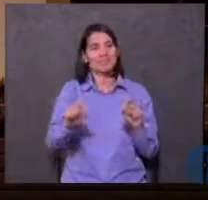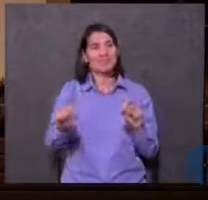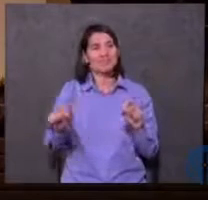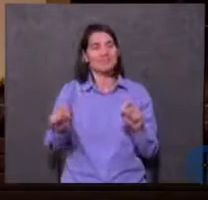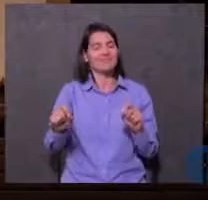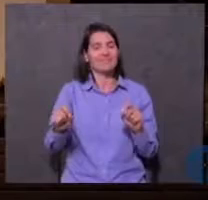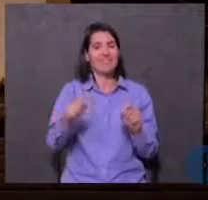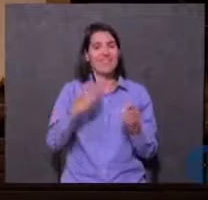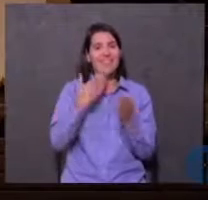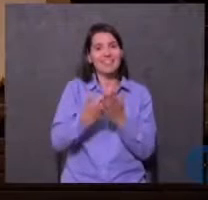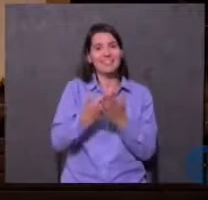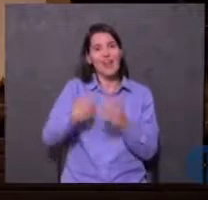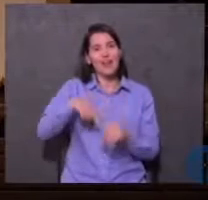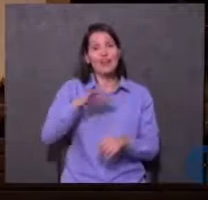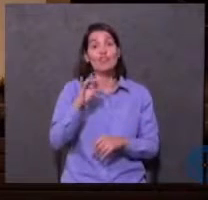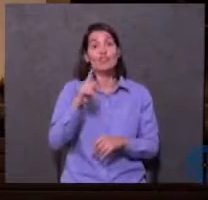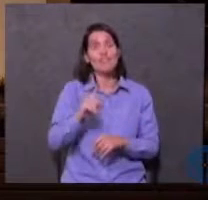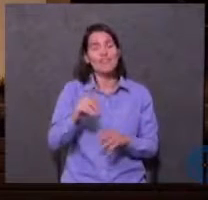encoraxar a nosa fé.